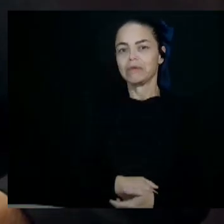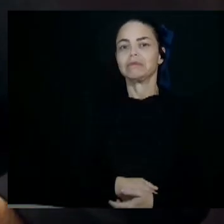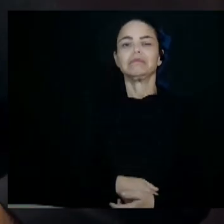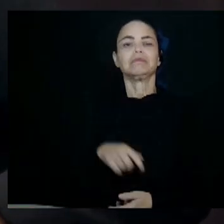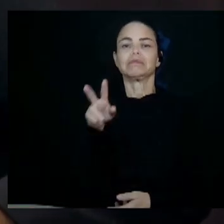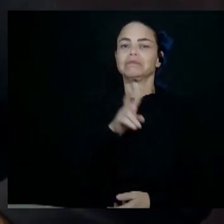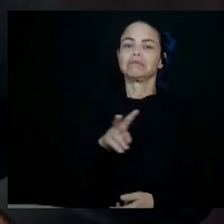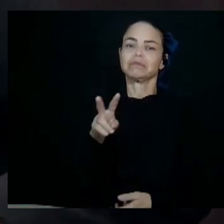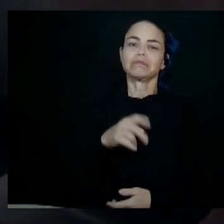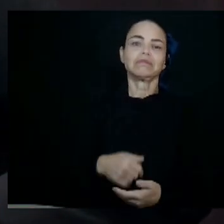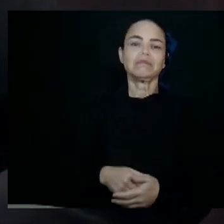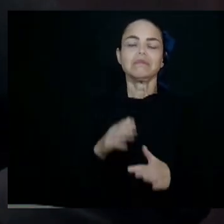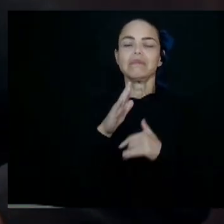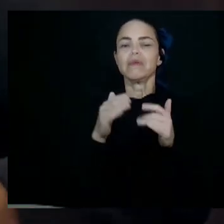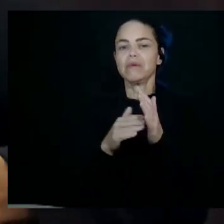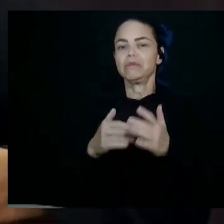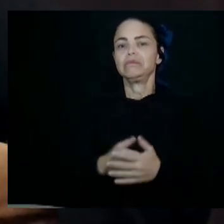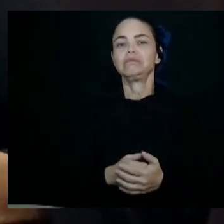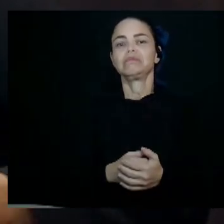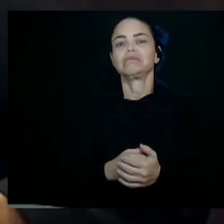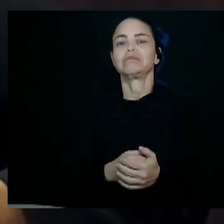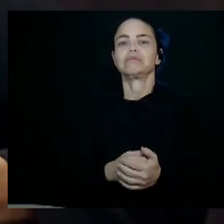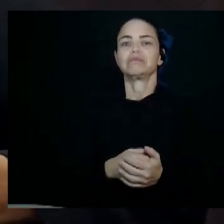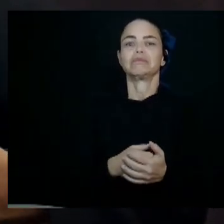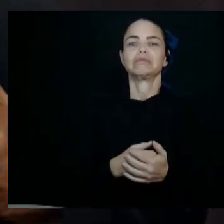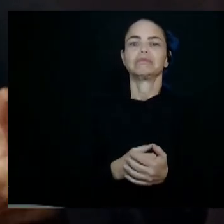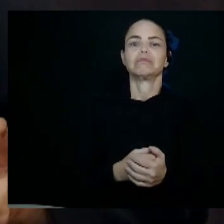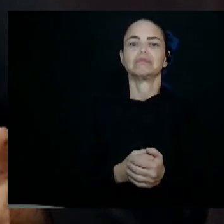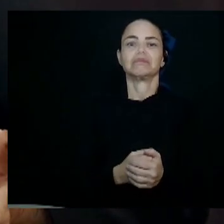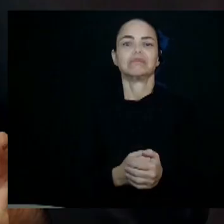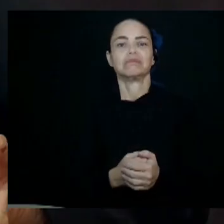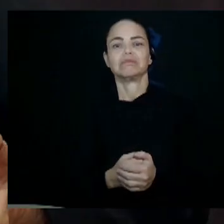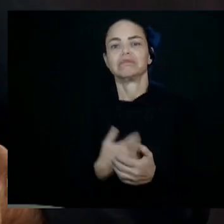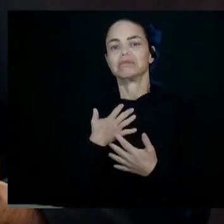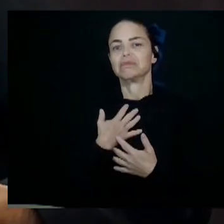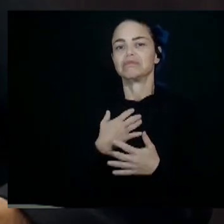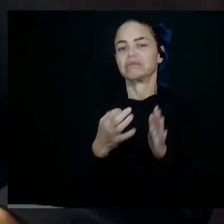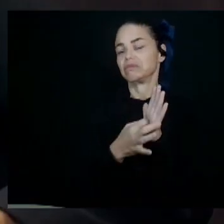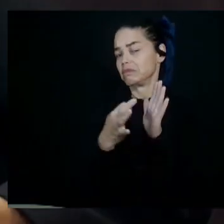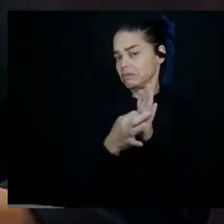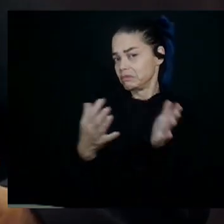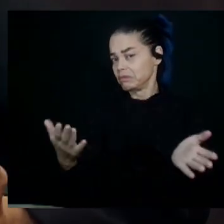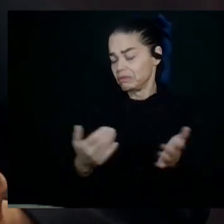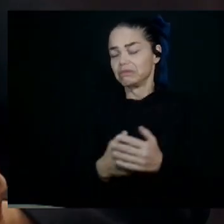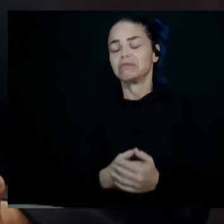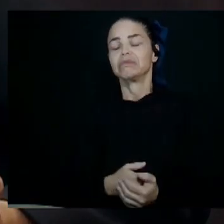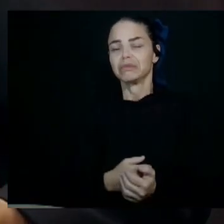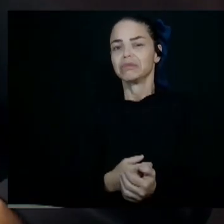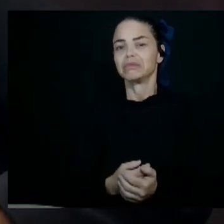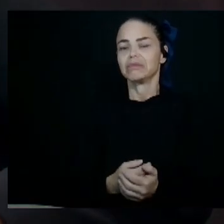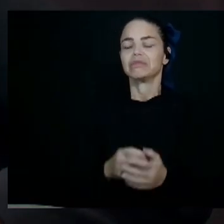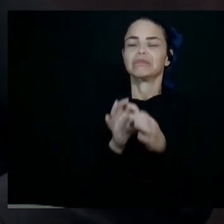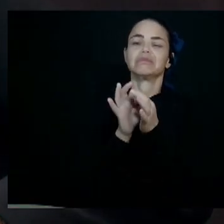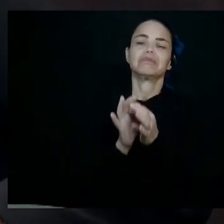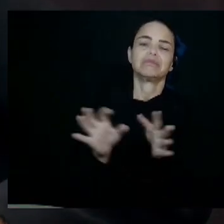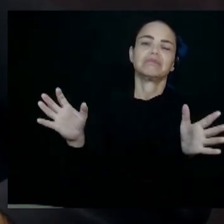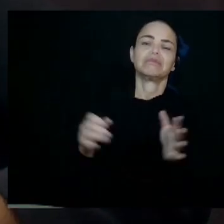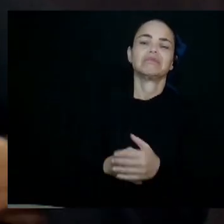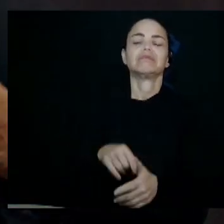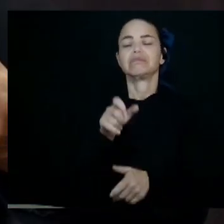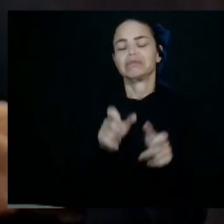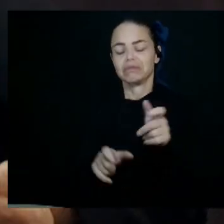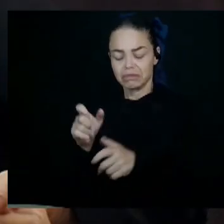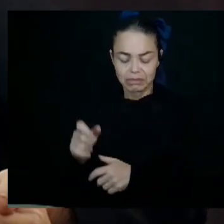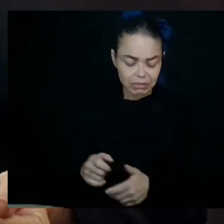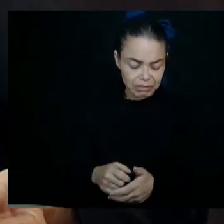vegetariano, todos, né? Sim. Mas assim, fica aqui a liberdade para as pessoas